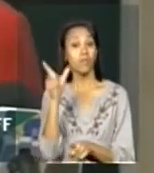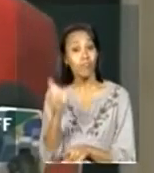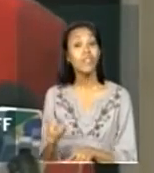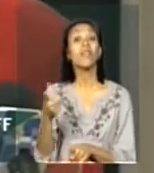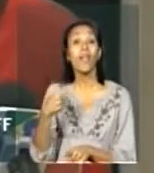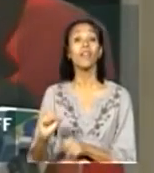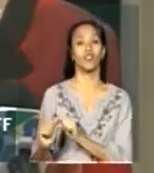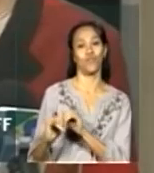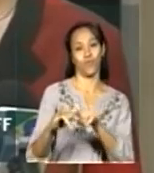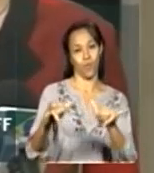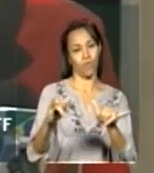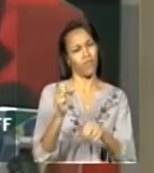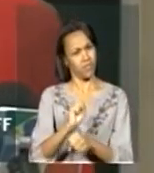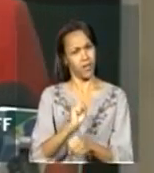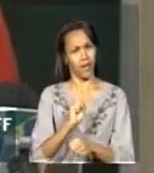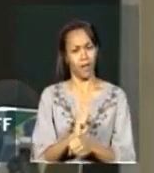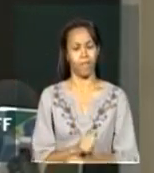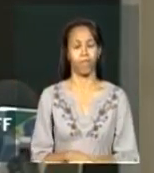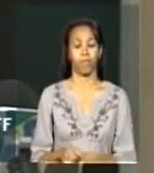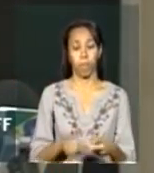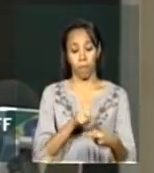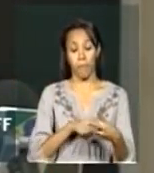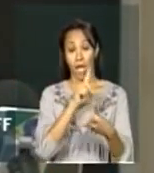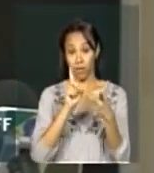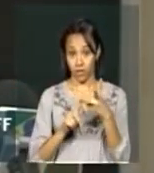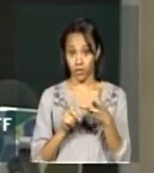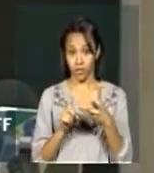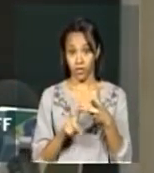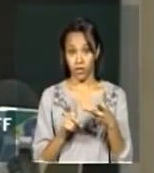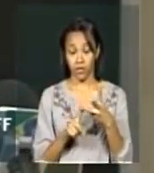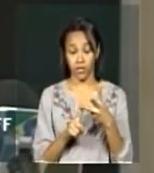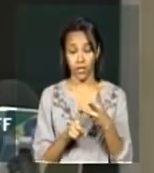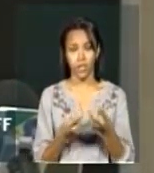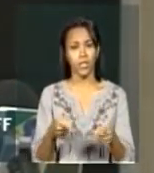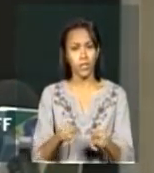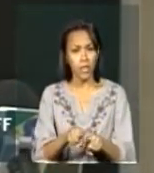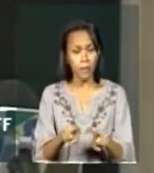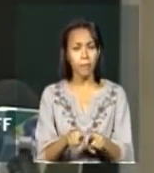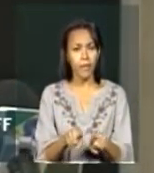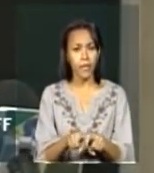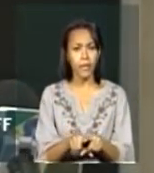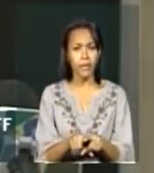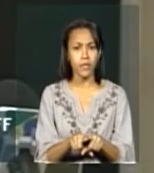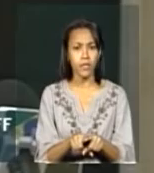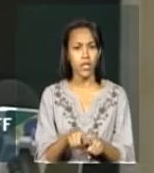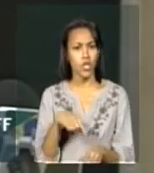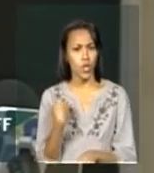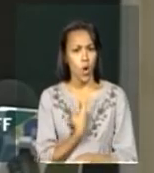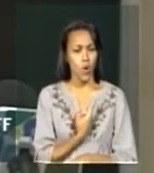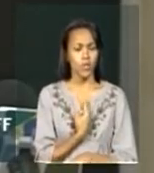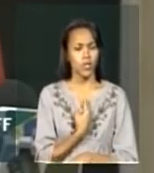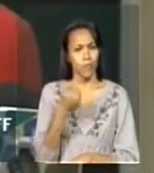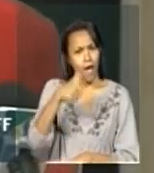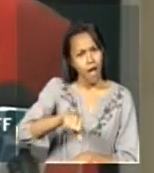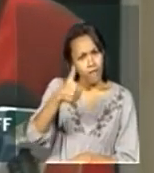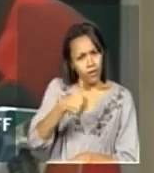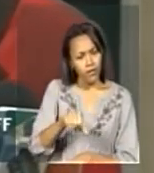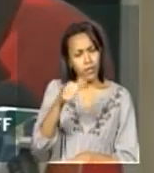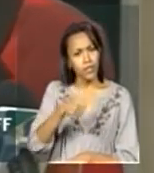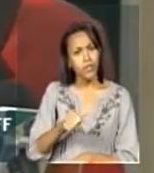Então, vamos esperar. E a terceira coisa também nós estamos fazendo uma avaliação sobre as